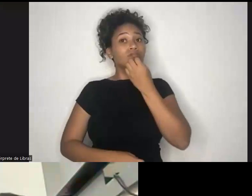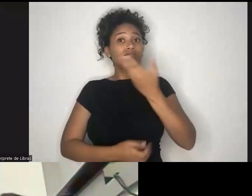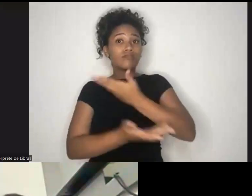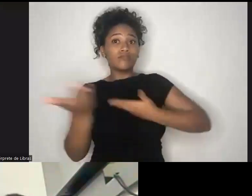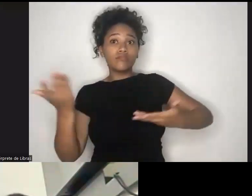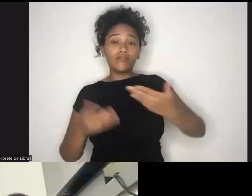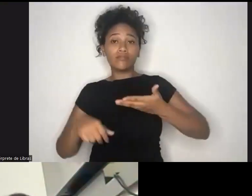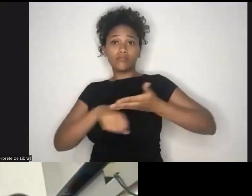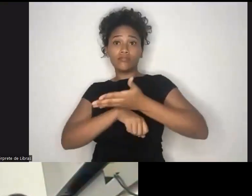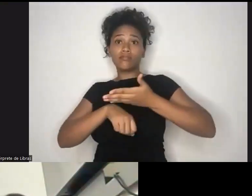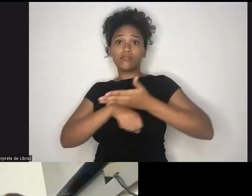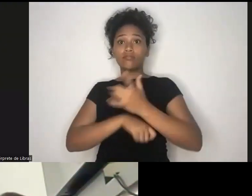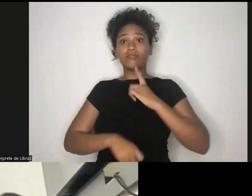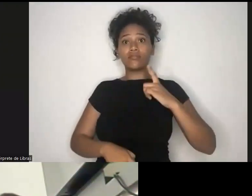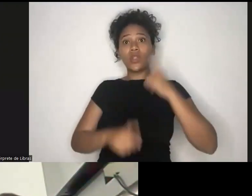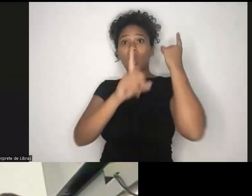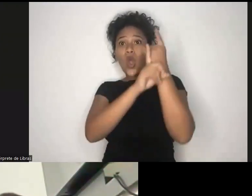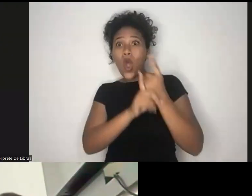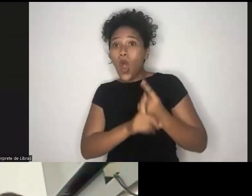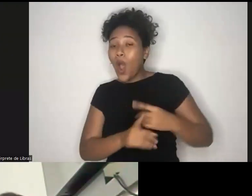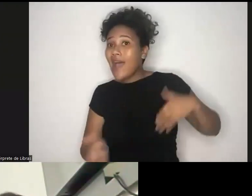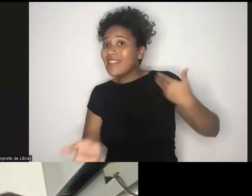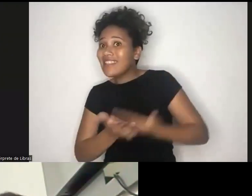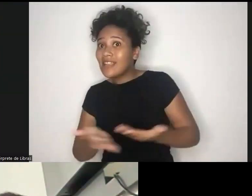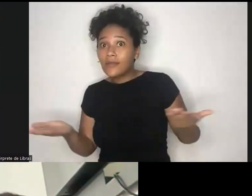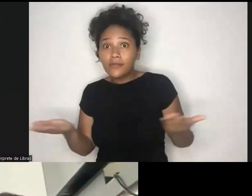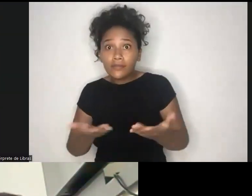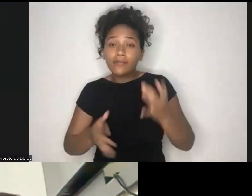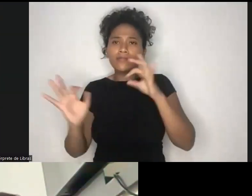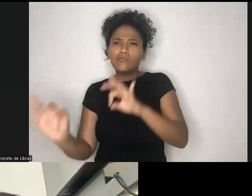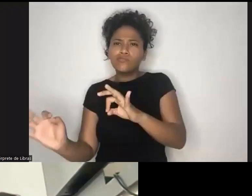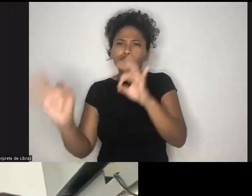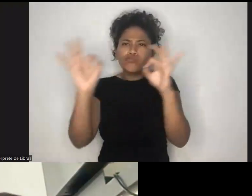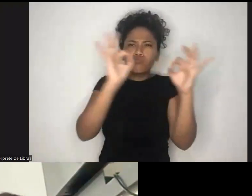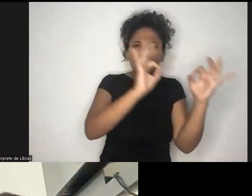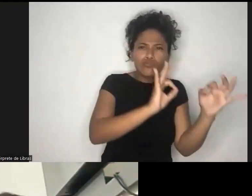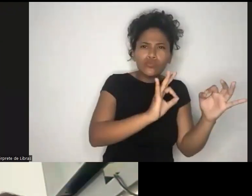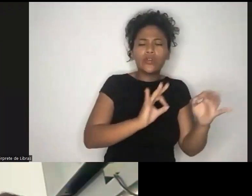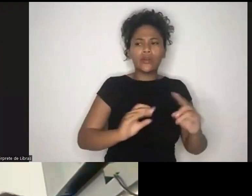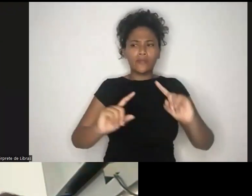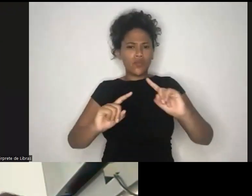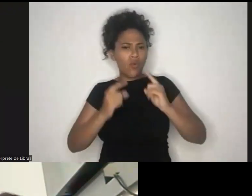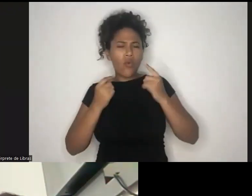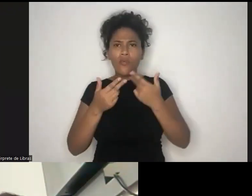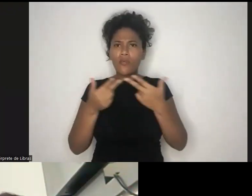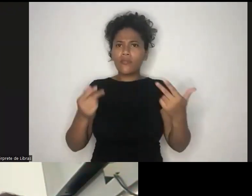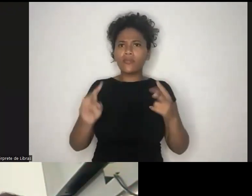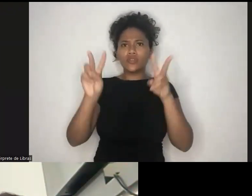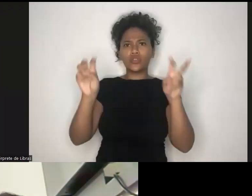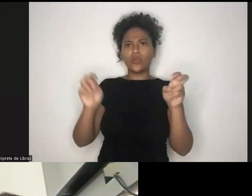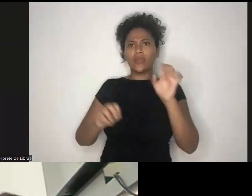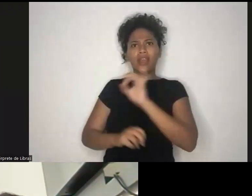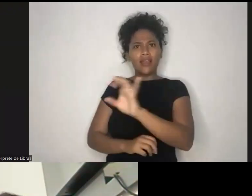Andrei tá participando de todos os encontros até hoje e tecendo suas impressões e provocações a respeito de cada um deles